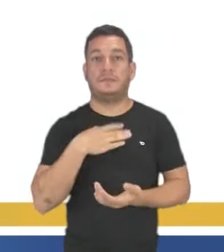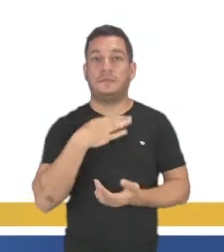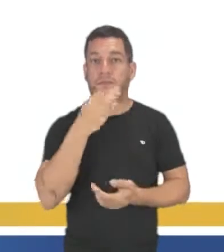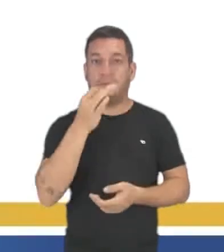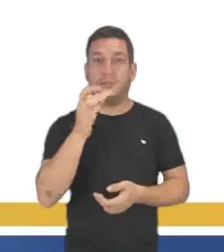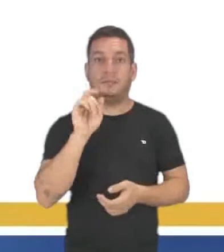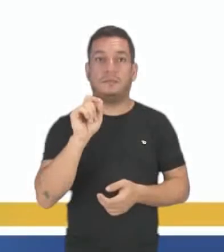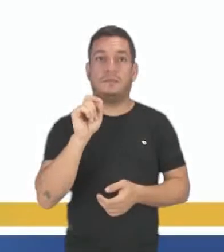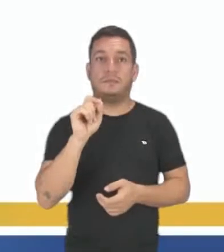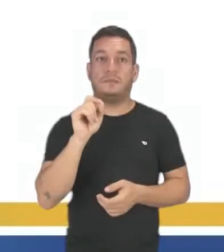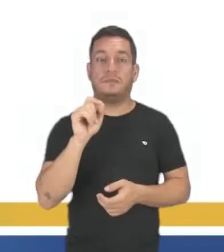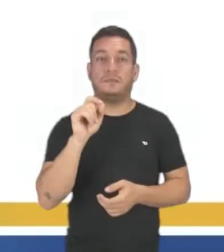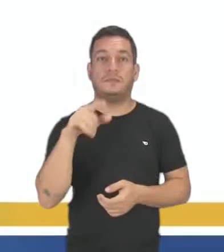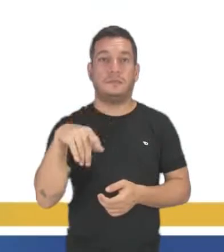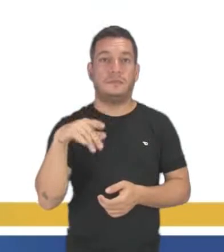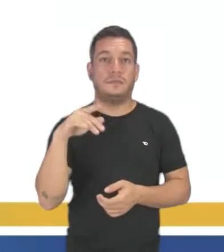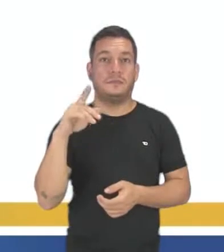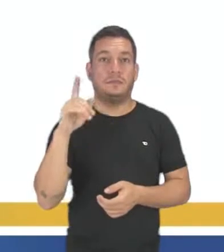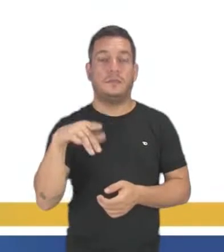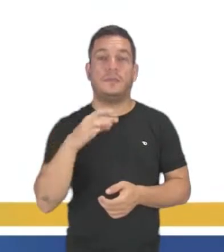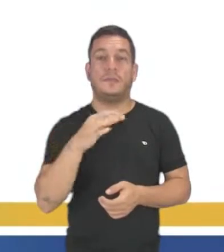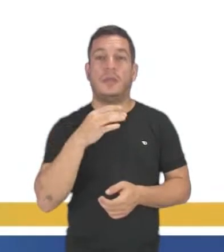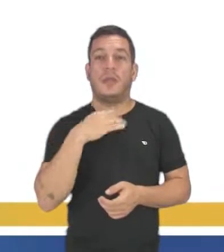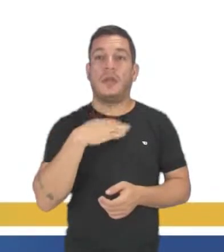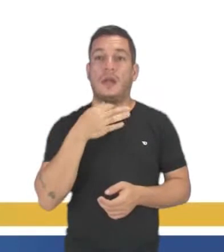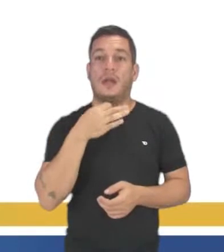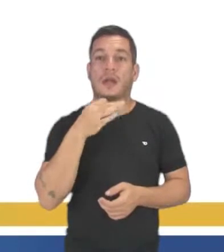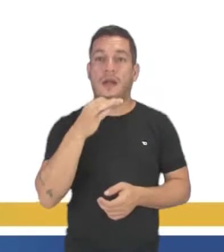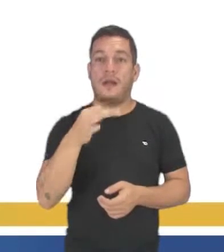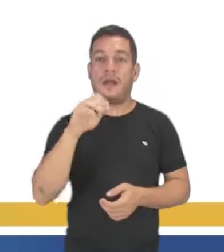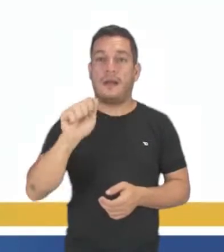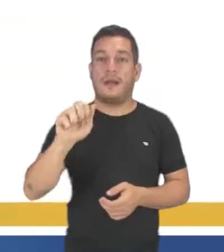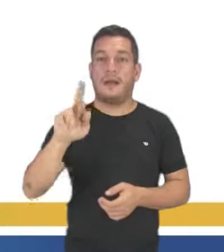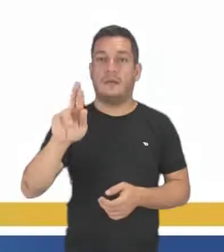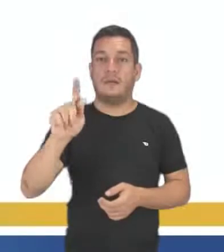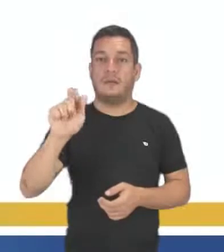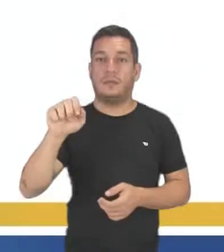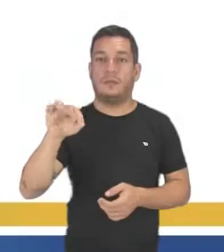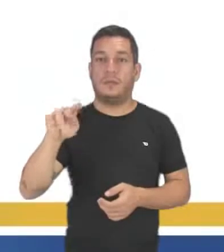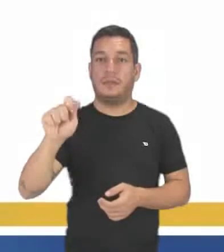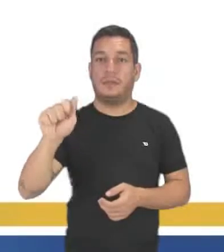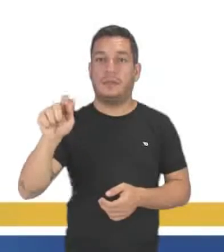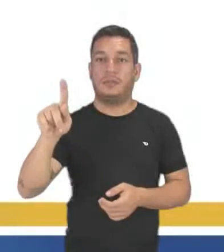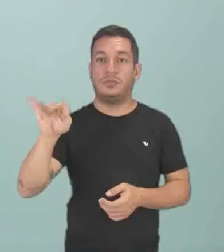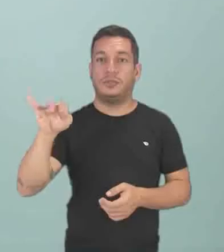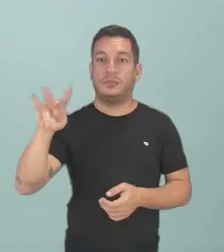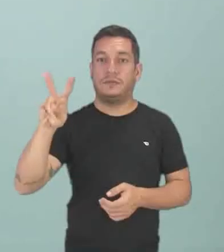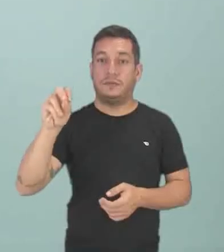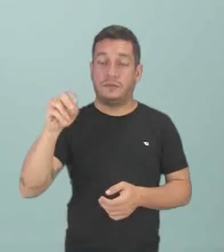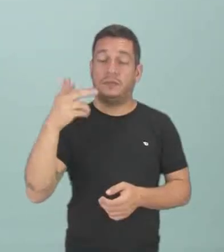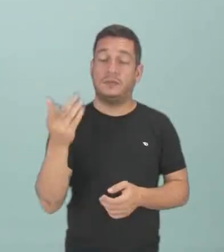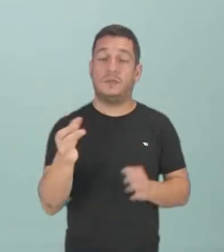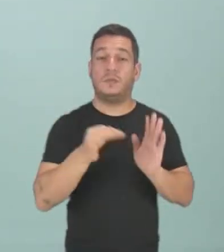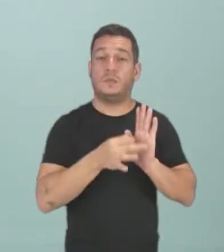de cunho essencialmente argumentativo, tá? Então, o artigo de